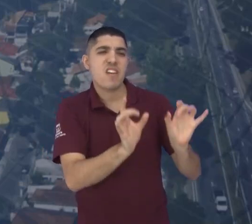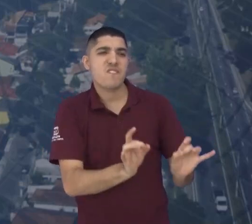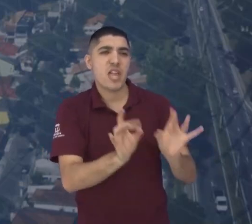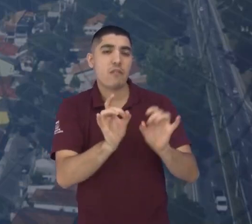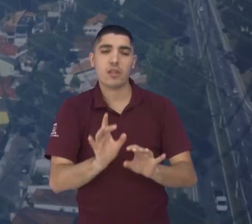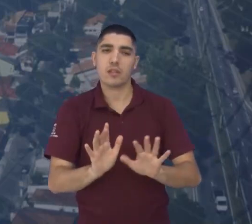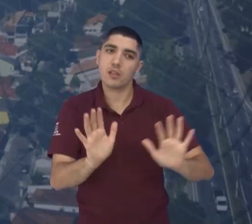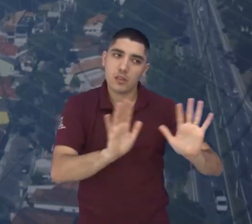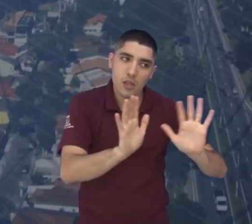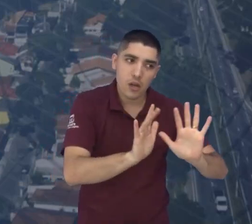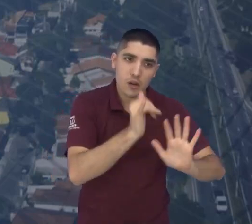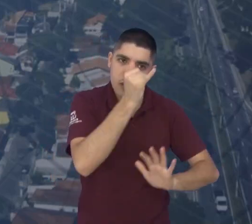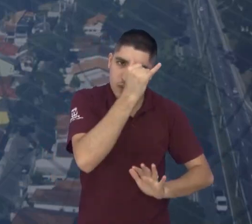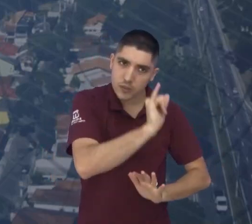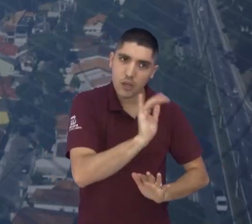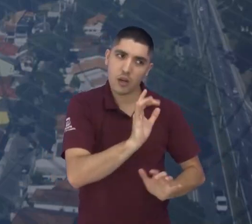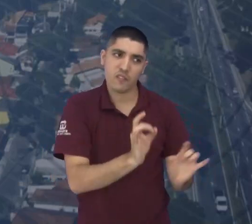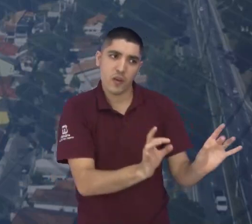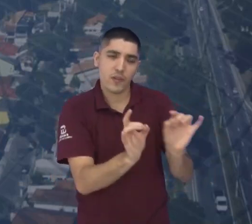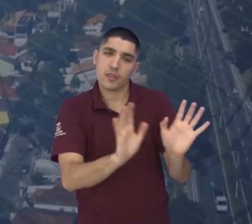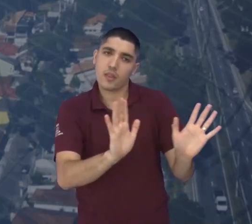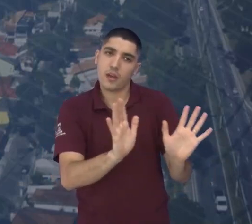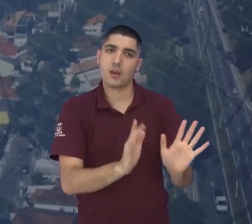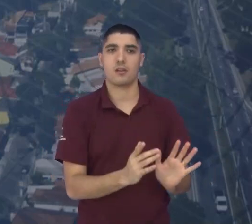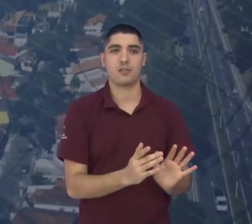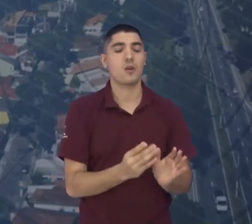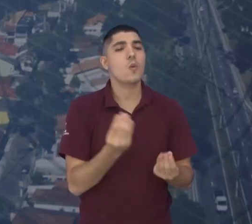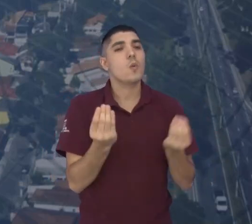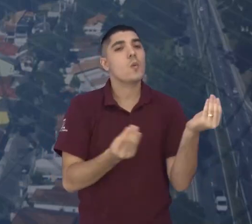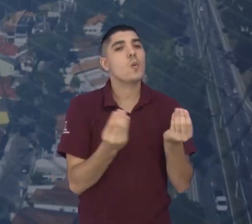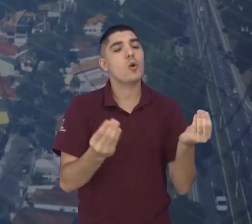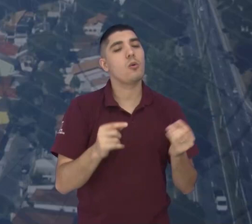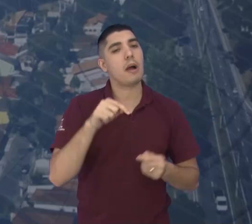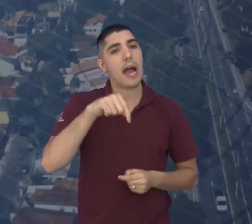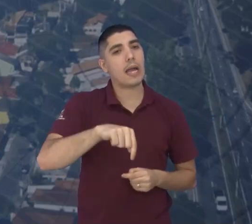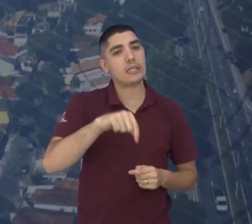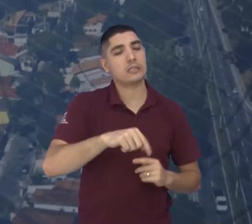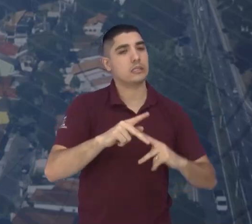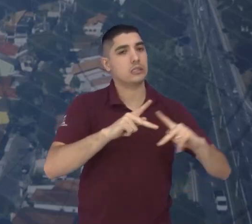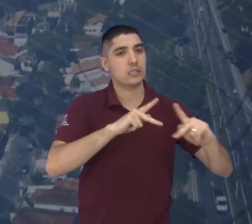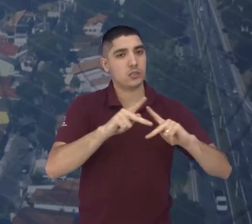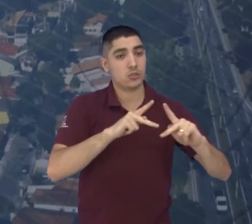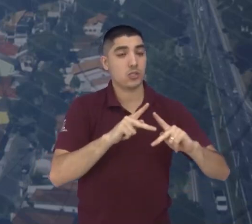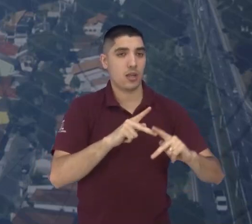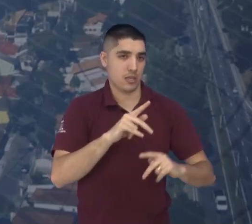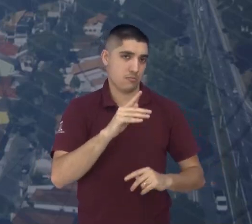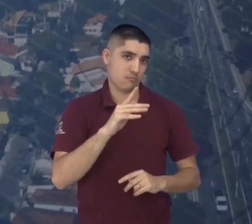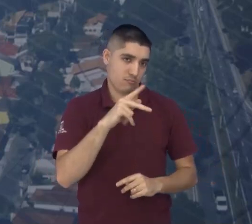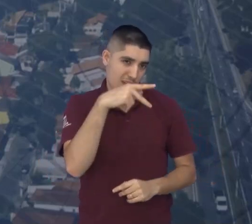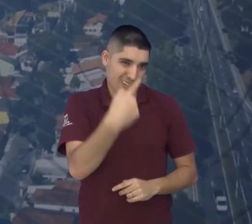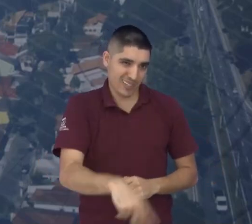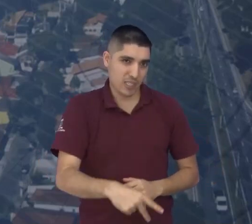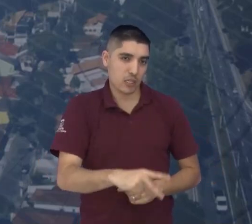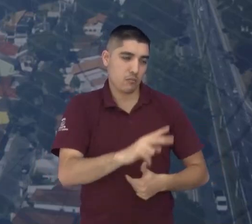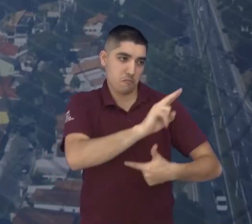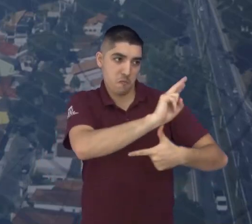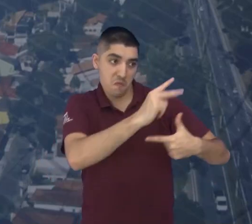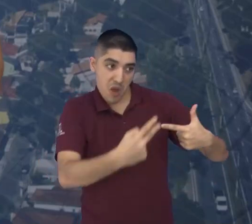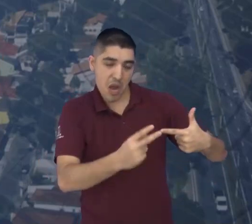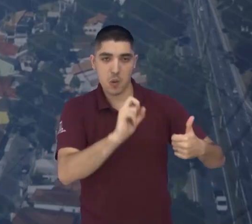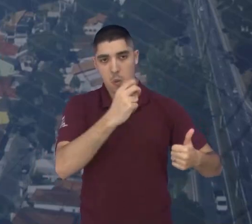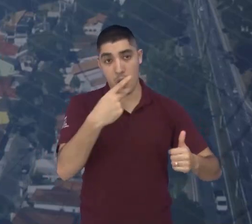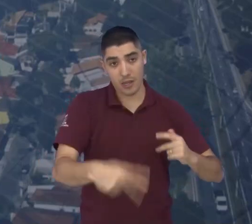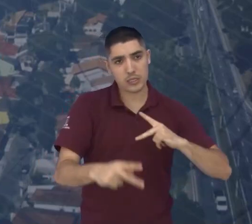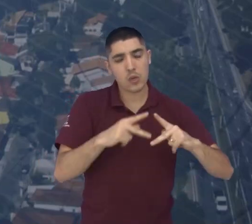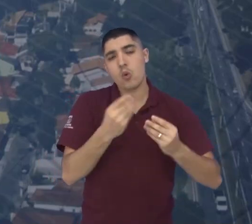preservar os patrimônios. Em que pé que a gente anda? Vamos falar aqui da nossa realidade, Vale São José dos Campos, em